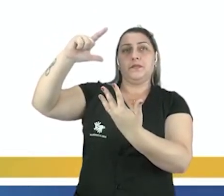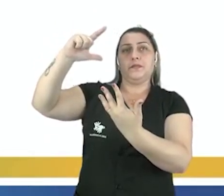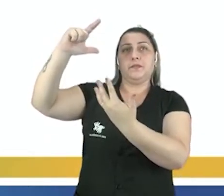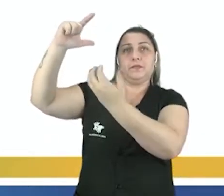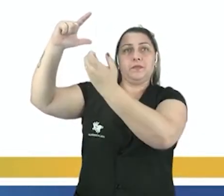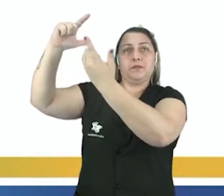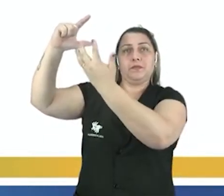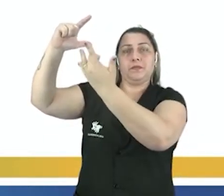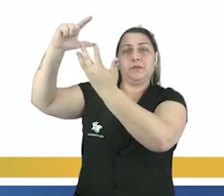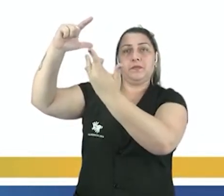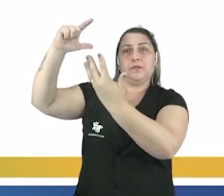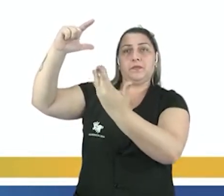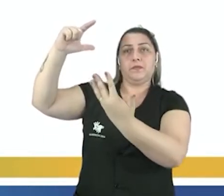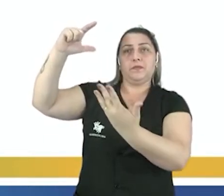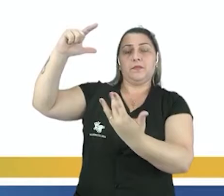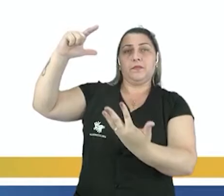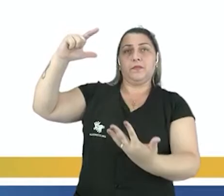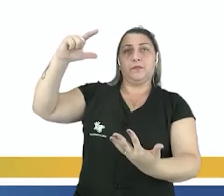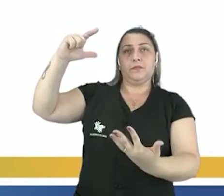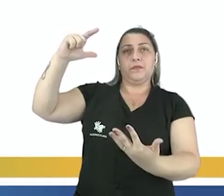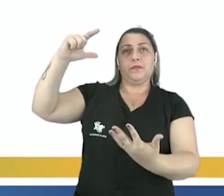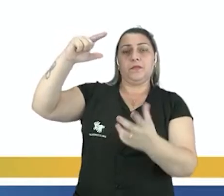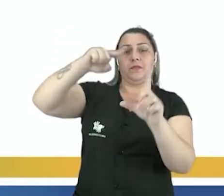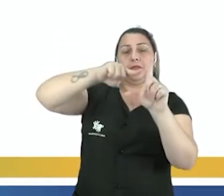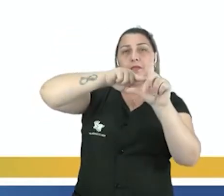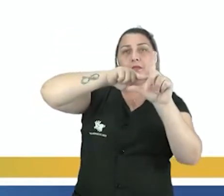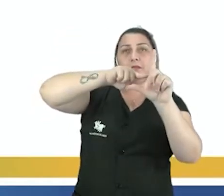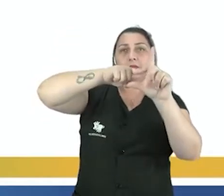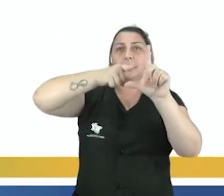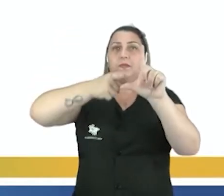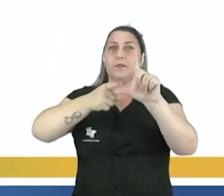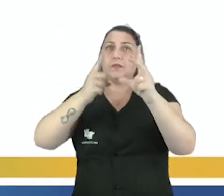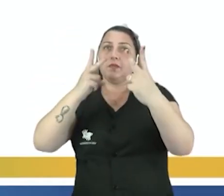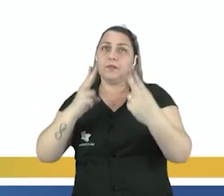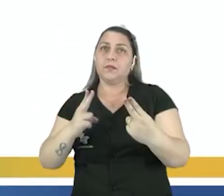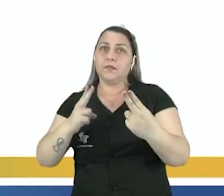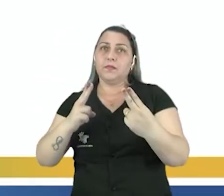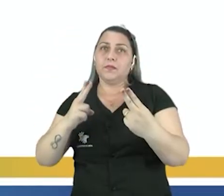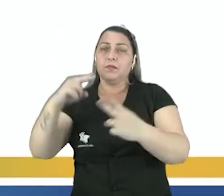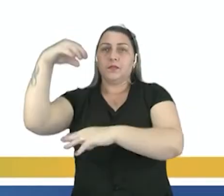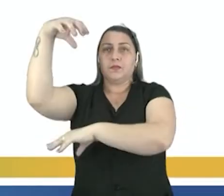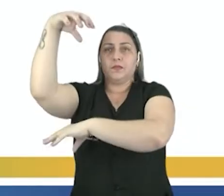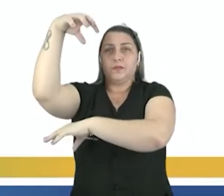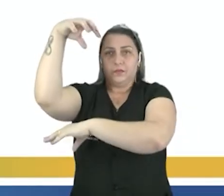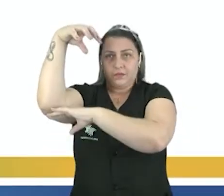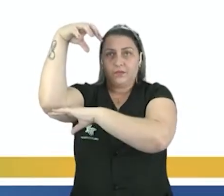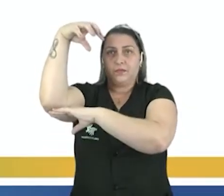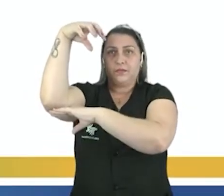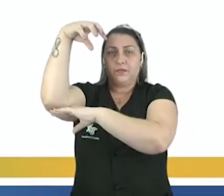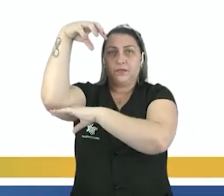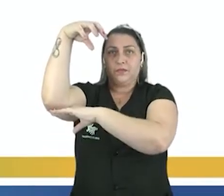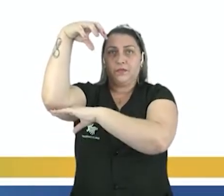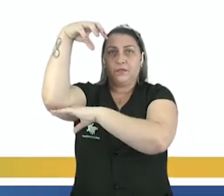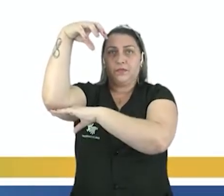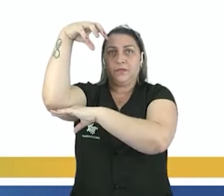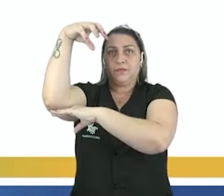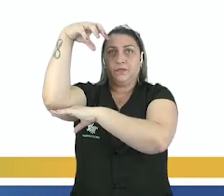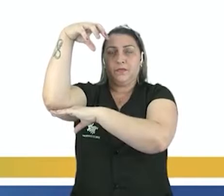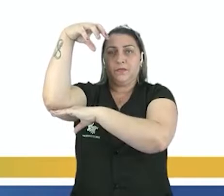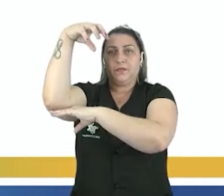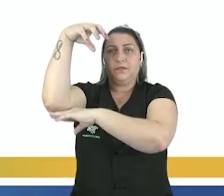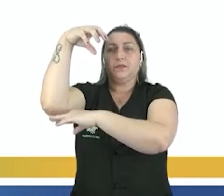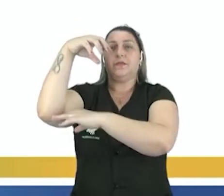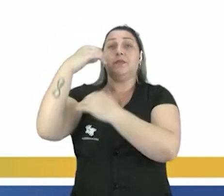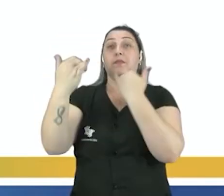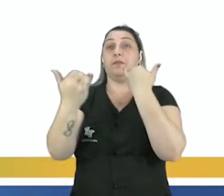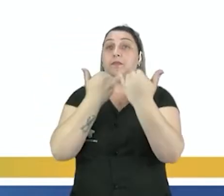esse raio aqui, ó, está fazendo um ângulo igual, né, a esse ângulo aqui, para poder garantir